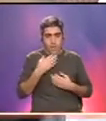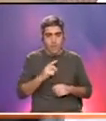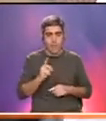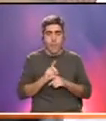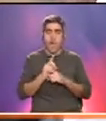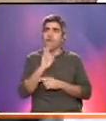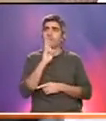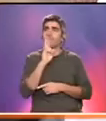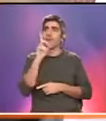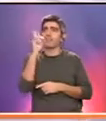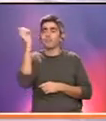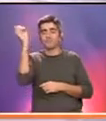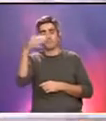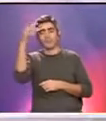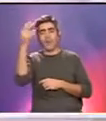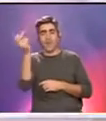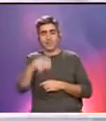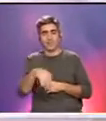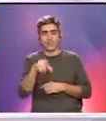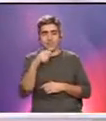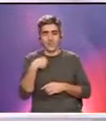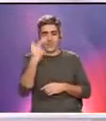aparição. Passou ali o roxo.